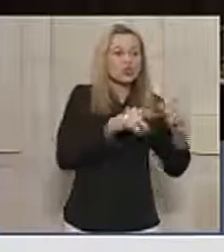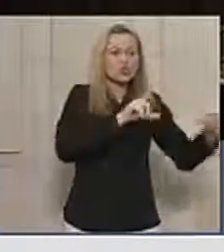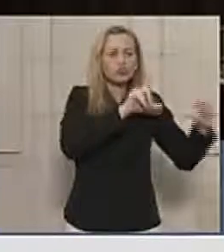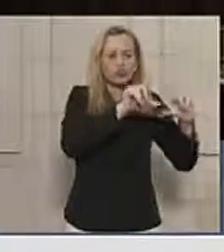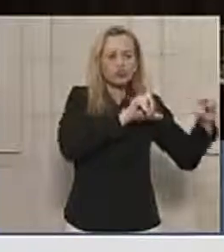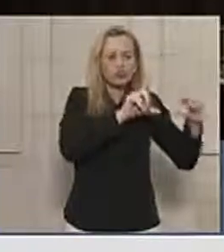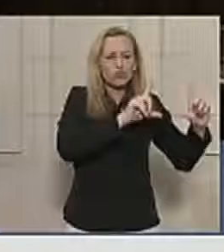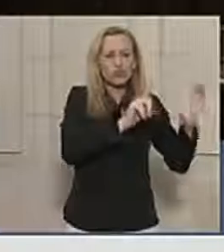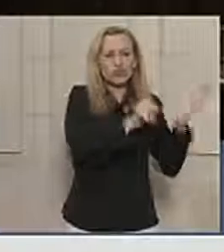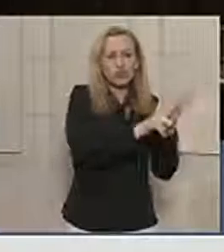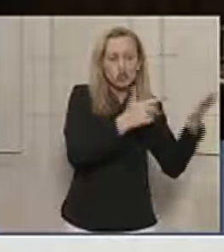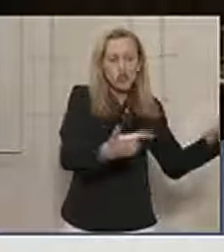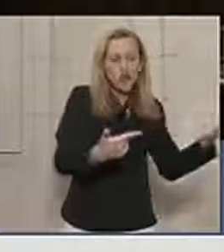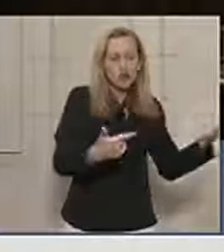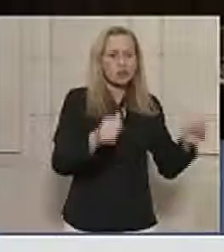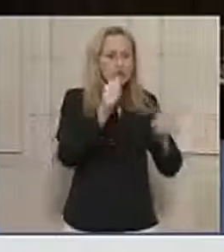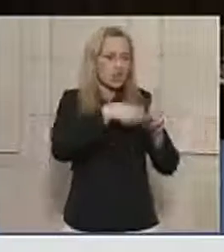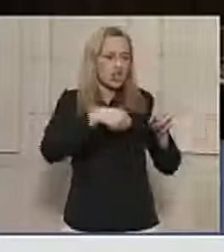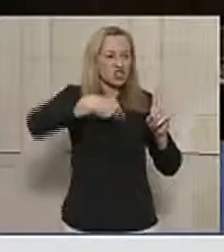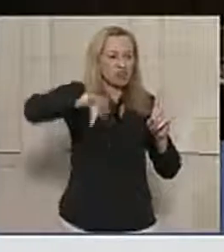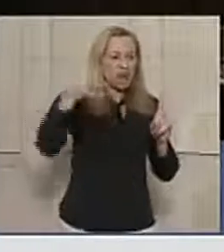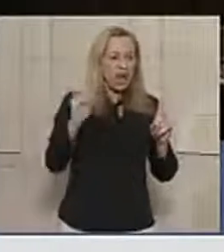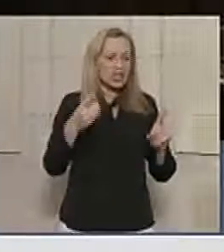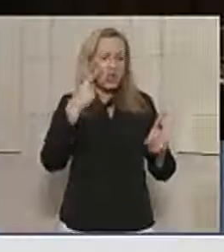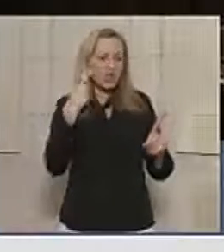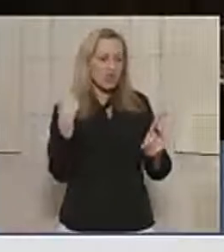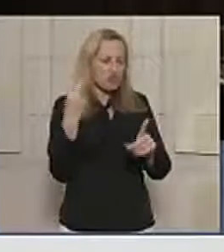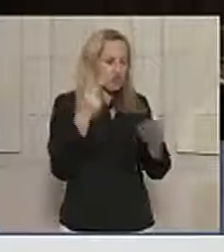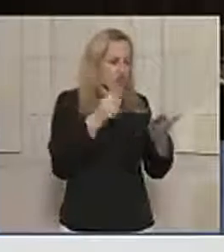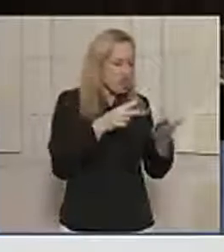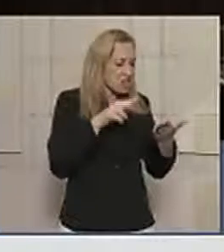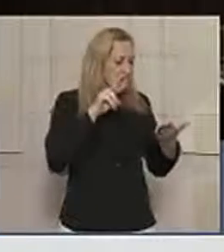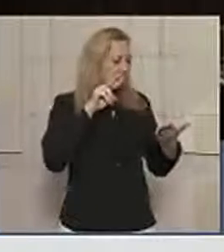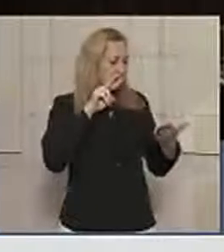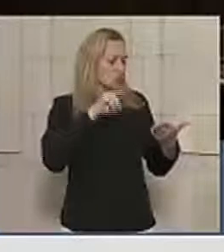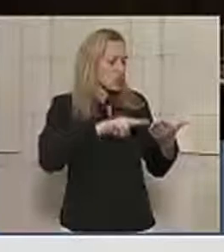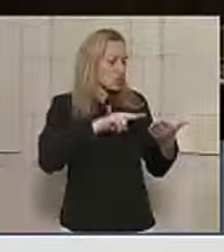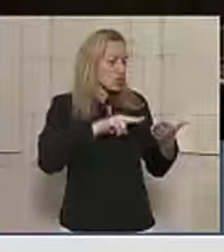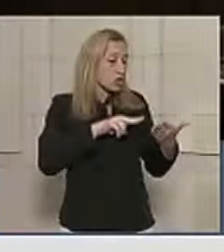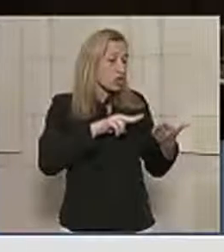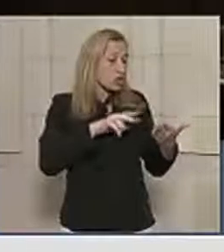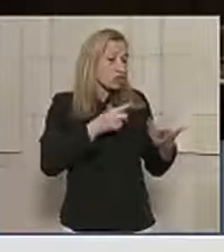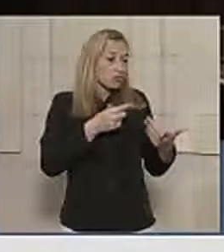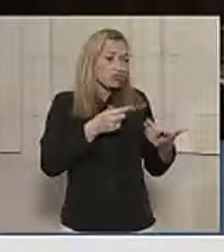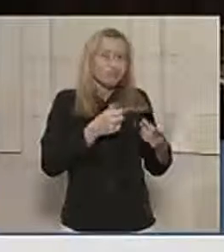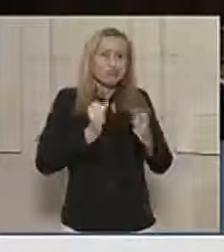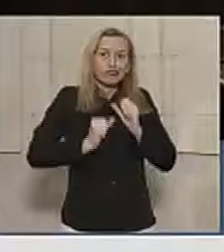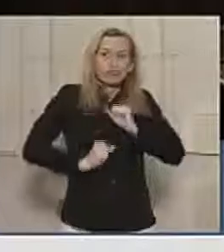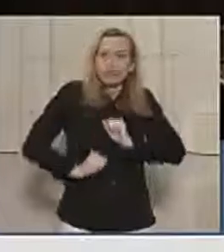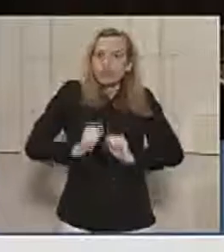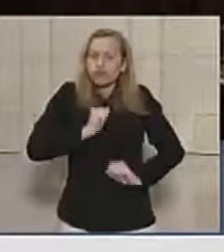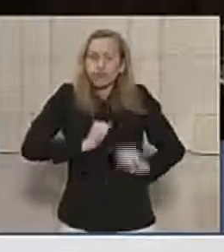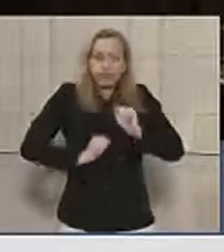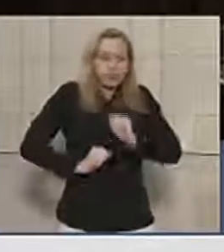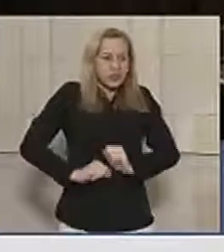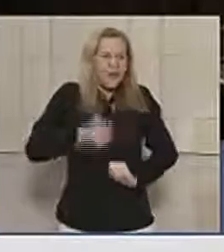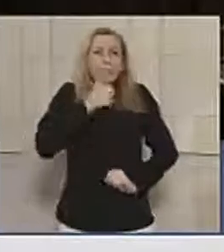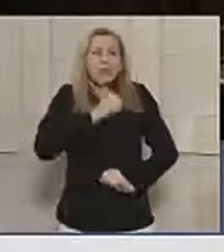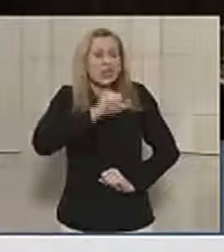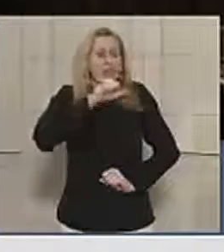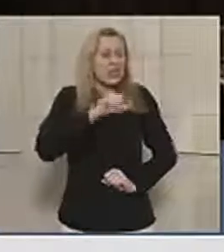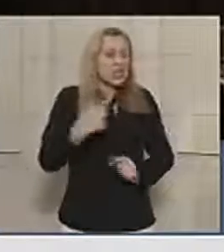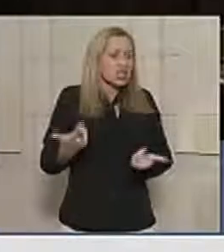mês, do mês de março, eu fui encontrar, por exemplo, né, a angústia de muitas mães